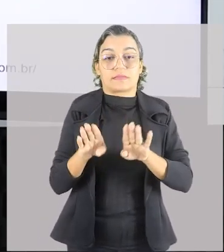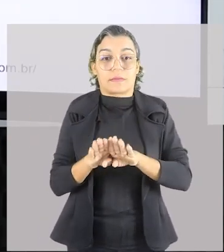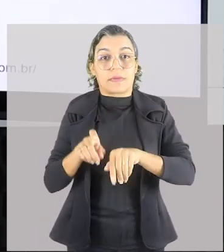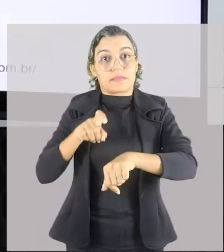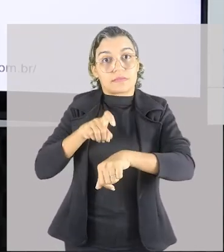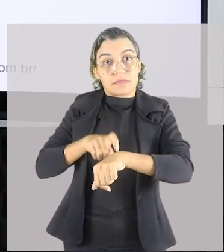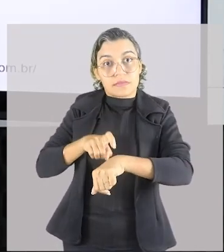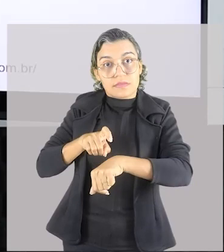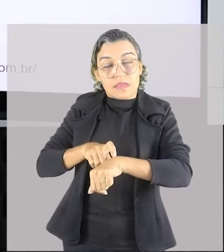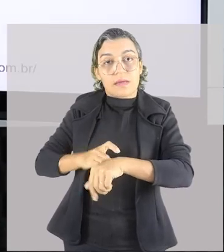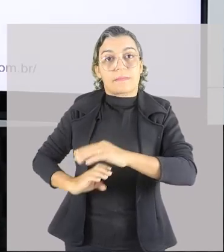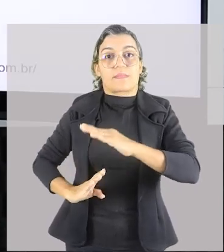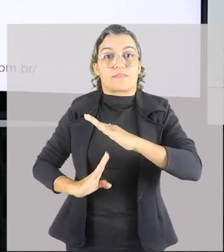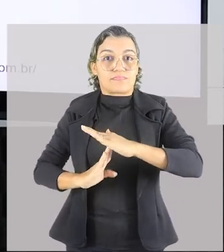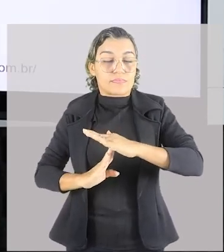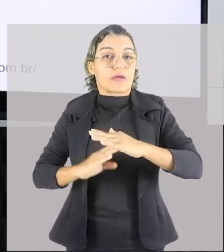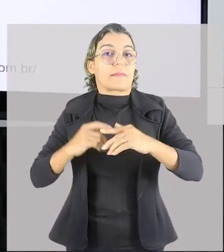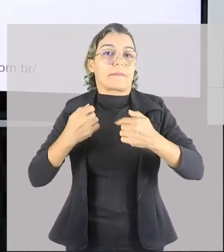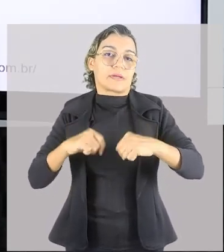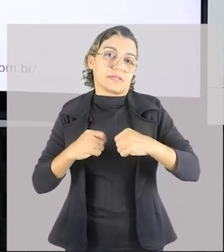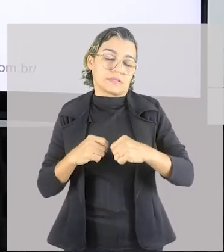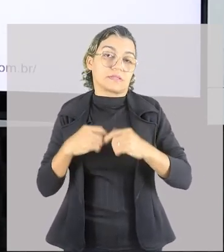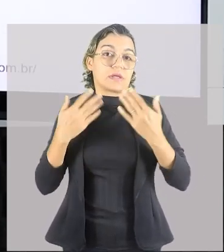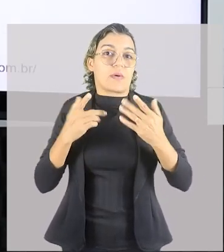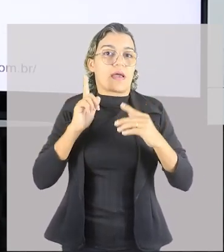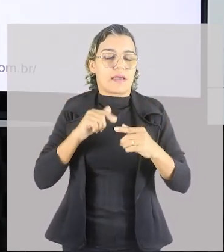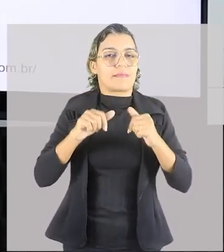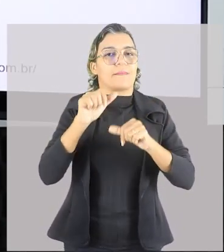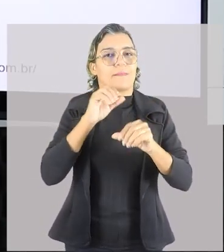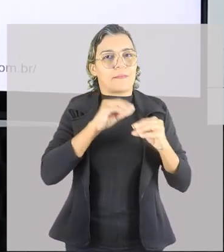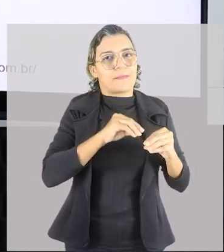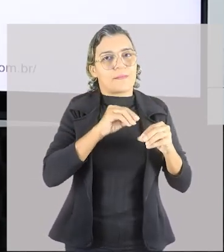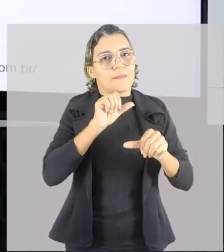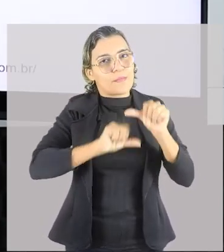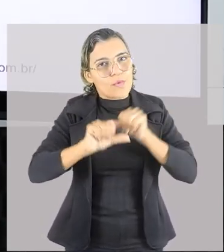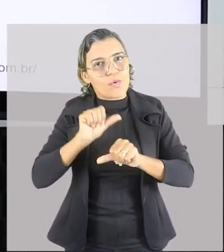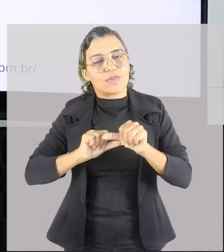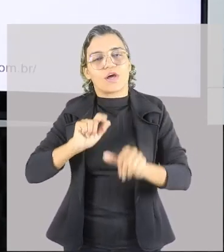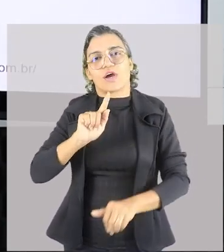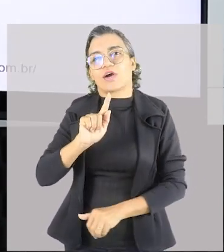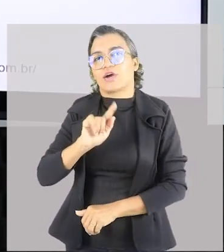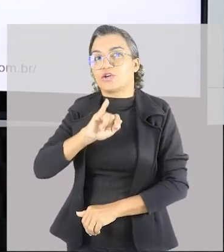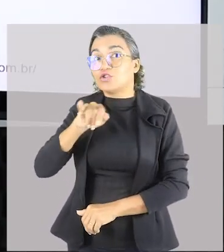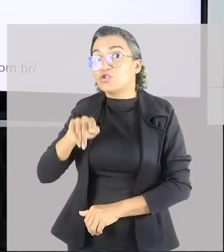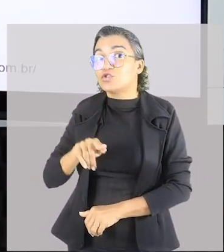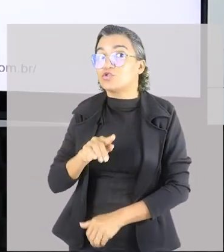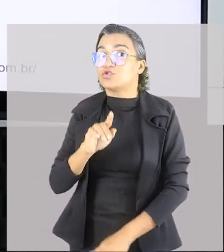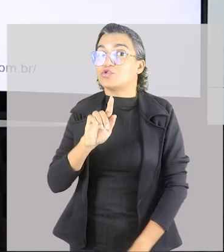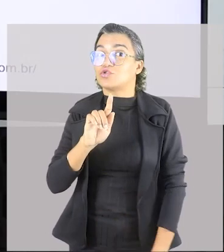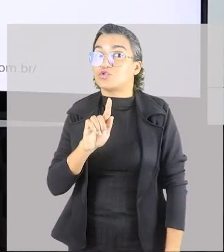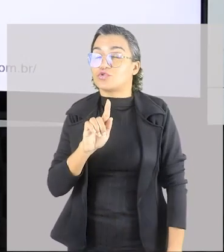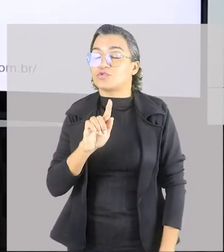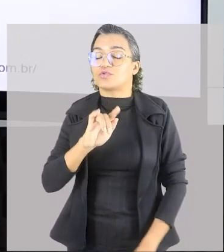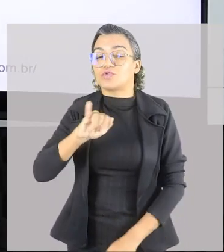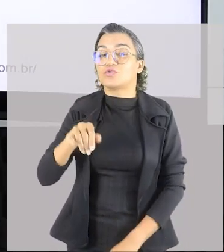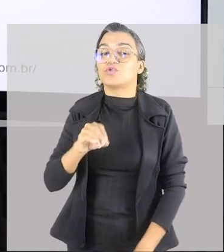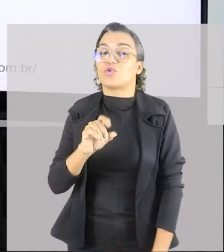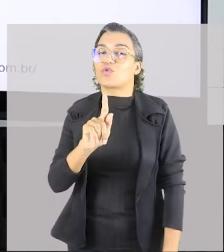se transforma num jogo. Então o jogo ele tem o espaço para jogar, ele tem o tempo que vai ser